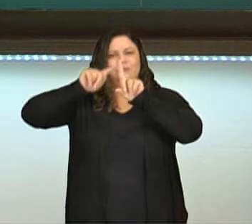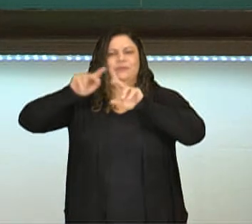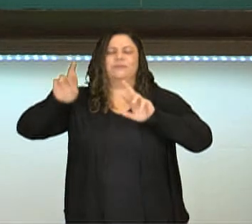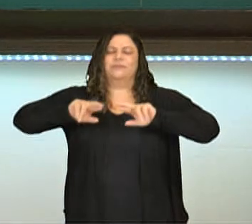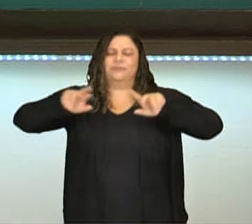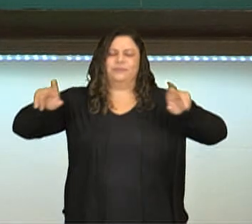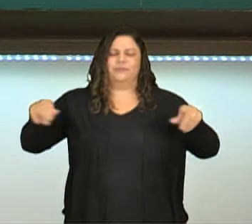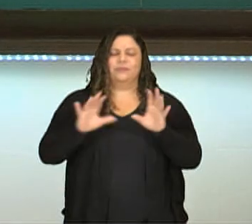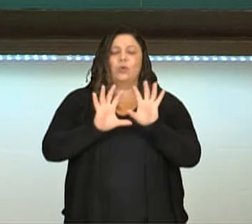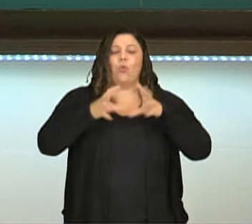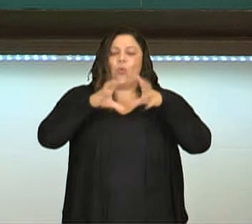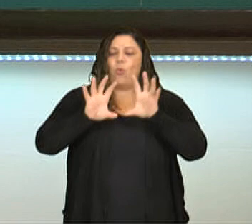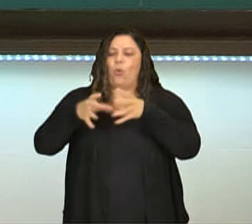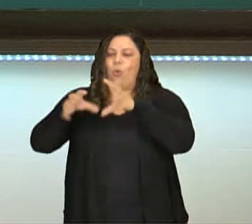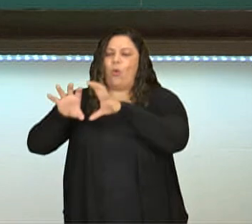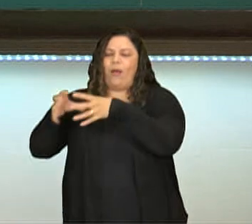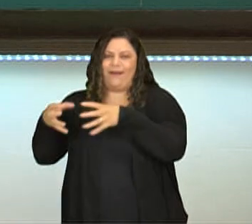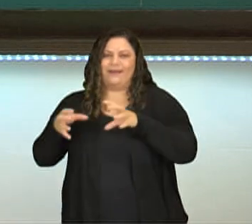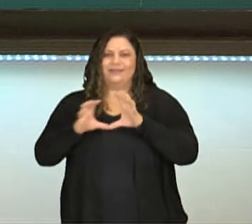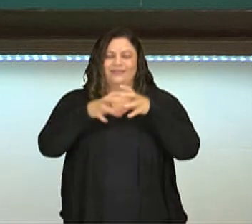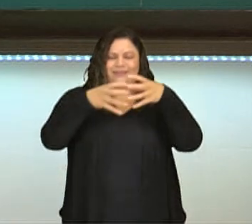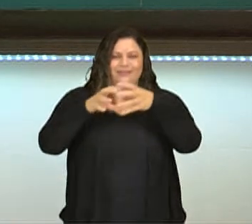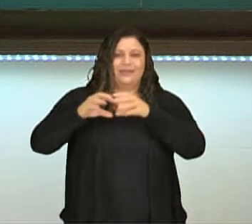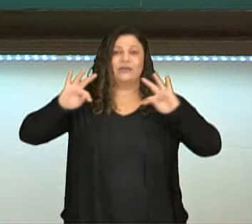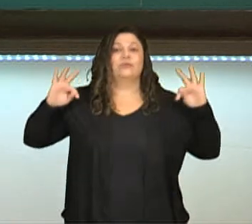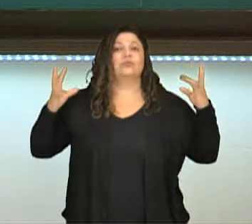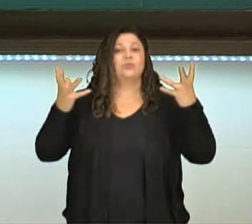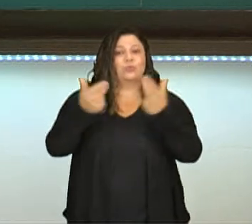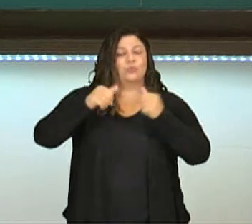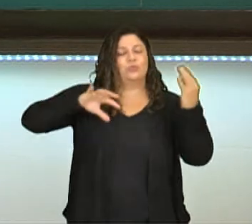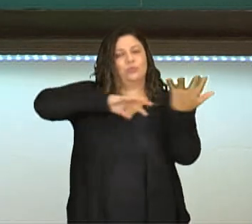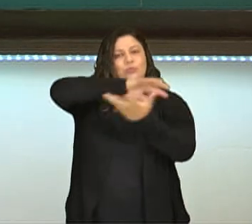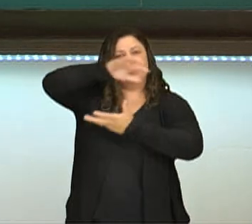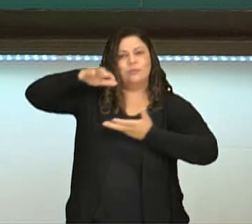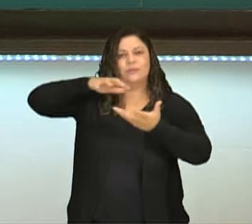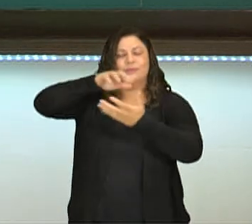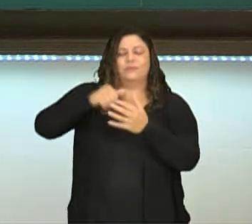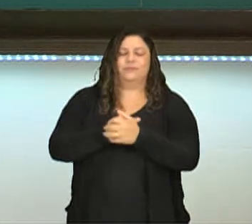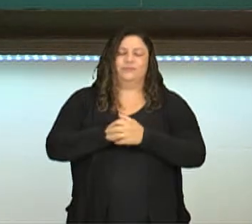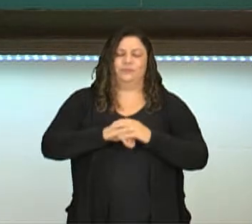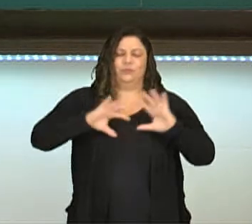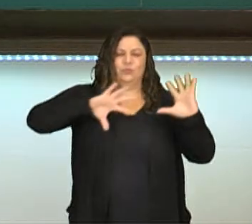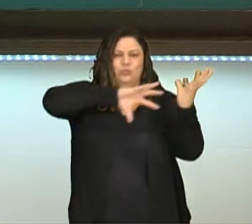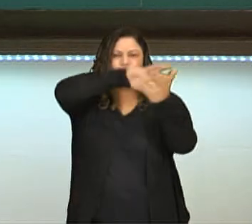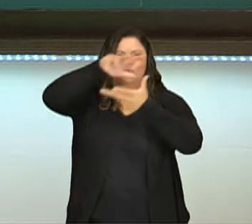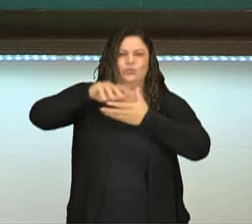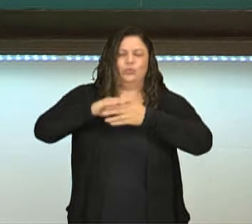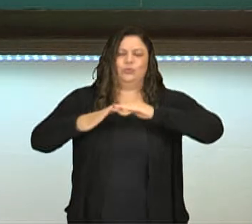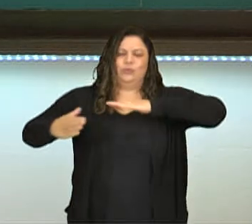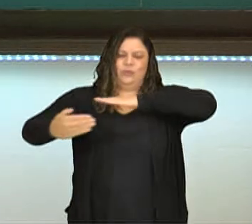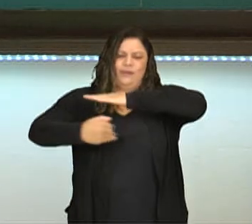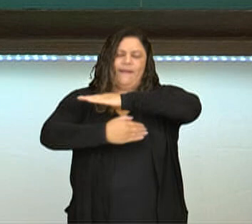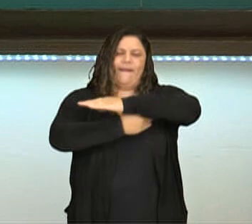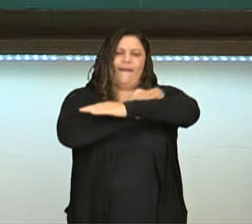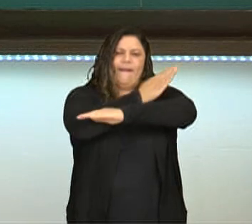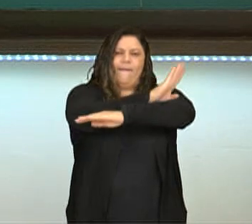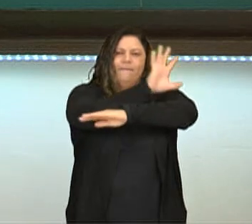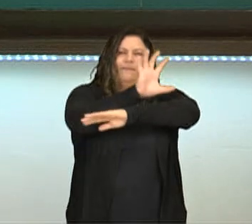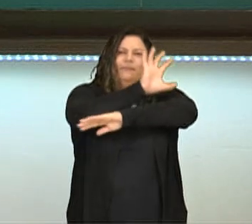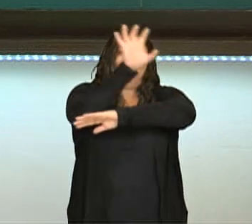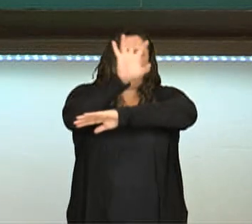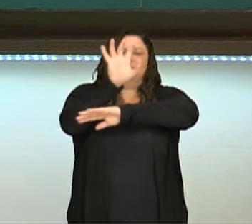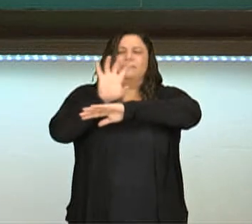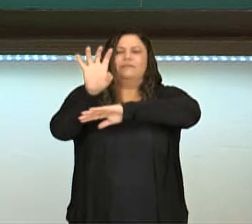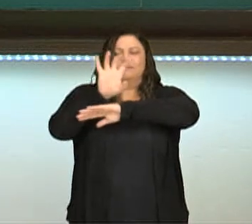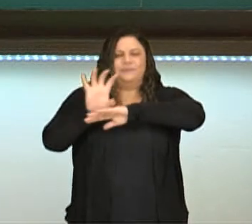todos os ecossistemas existentes no planeta a gente vai chamar de biosfera. Tá, gente, e os vírus, né?